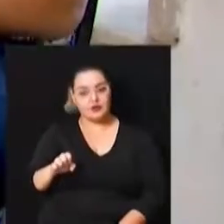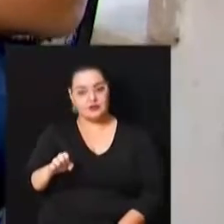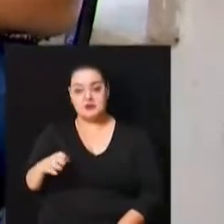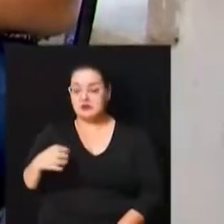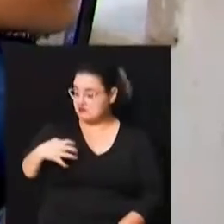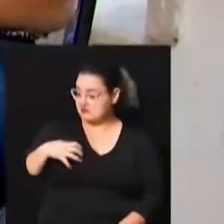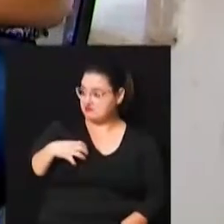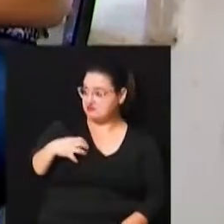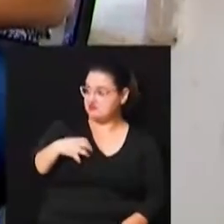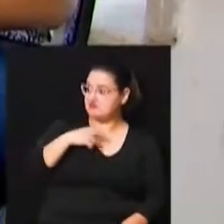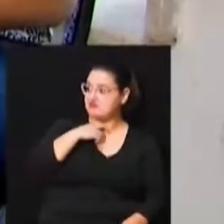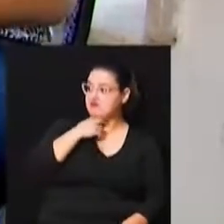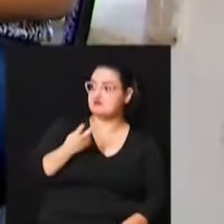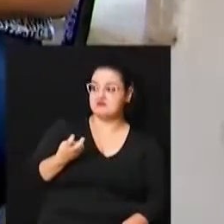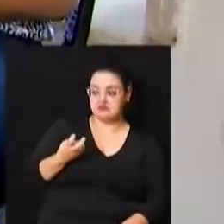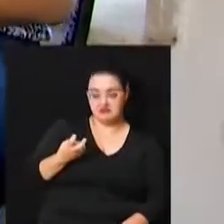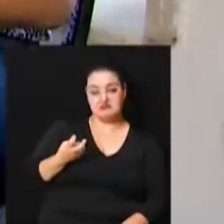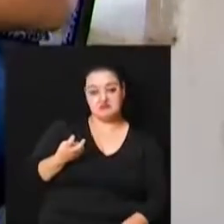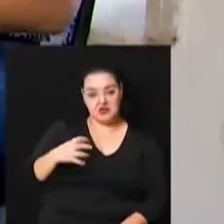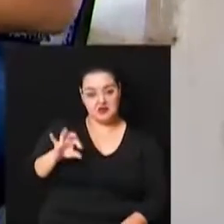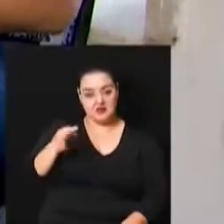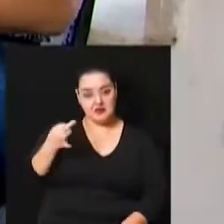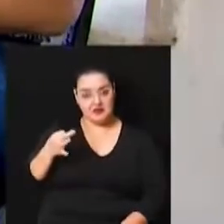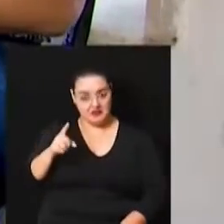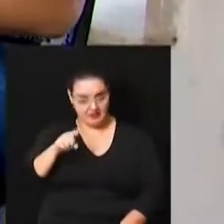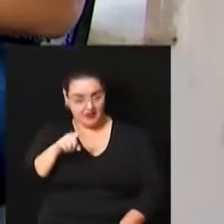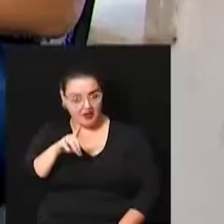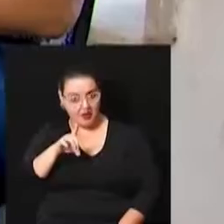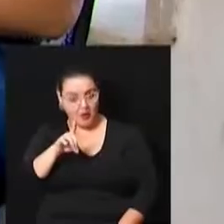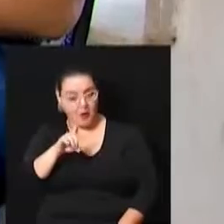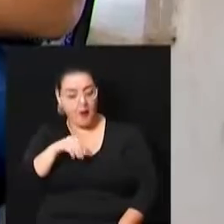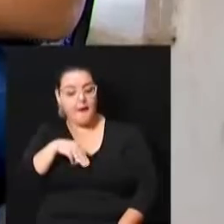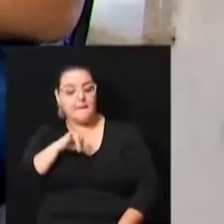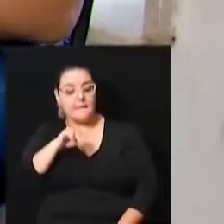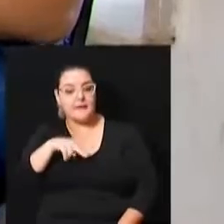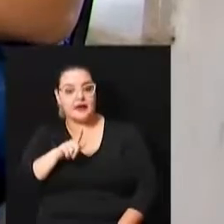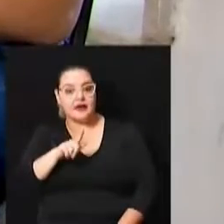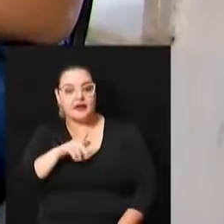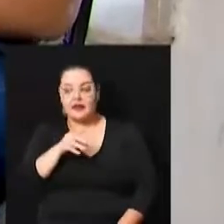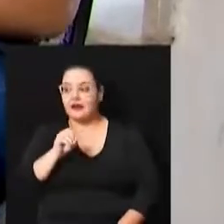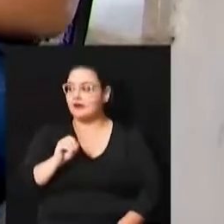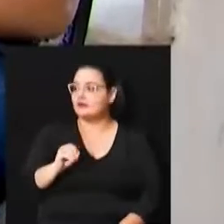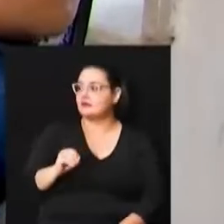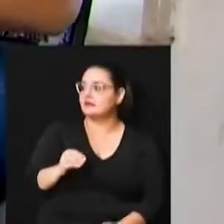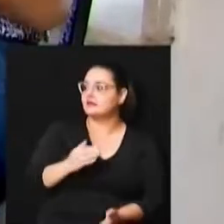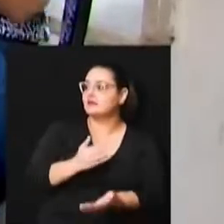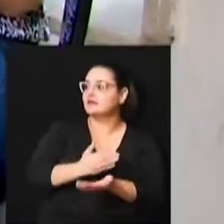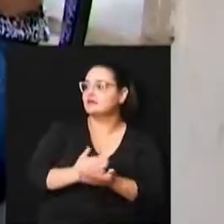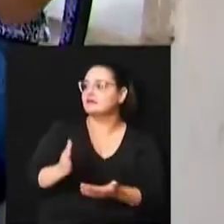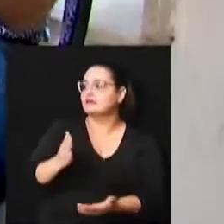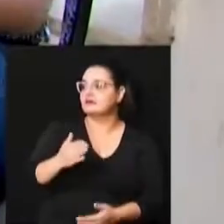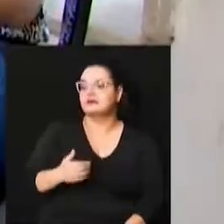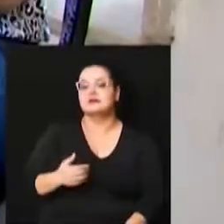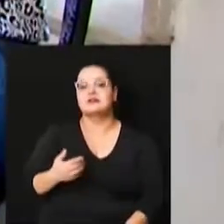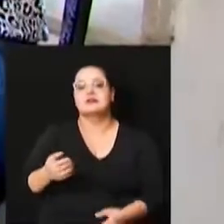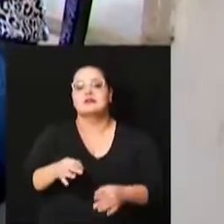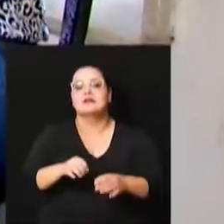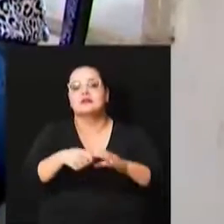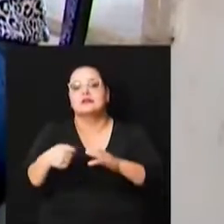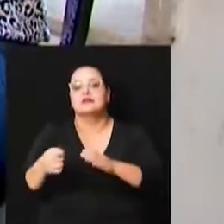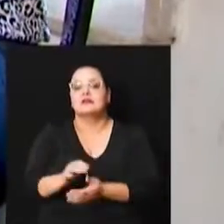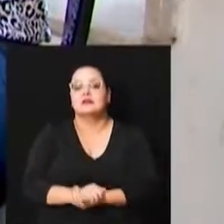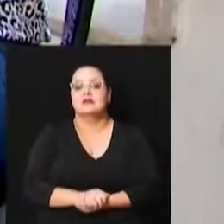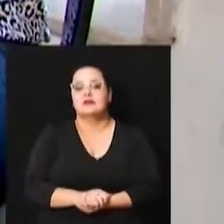francês, você não acha? Mingão é o nosso repórter cinematográfico, sabe? O Monteiro tá começando agora na carreira. Mais ou menos quanto tempo,